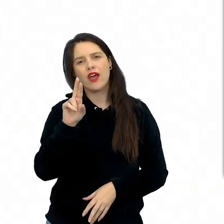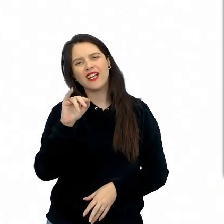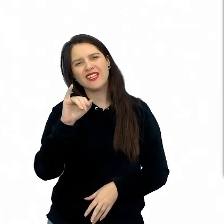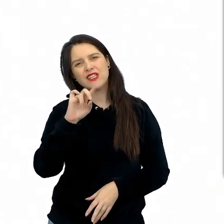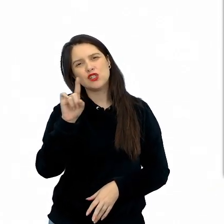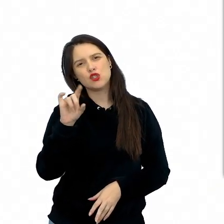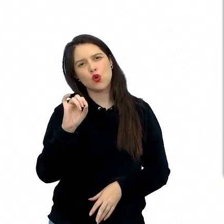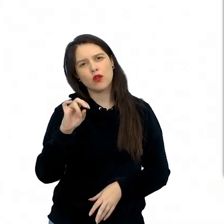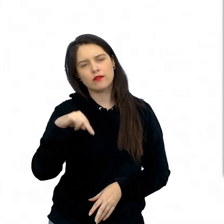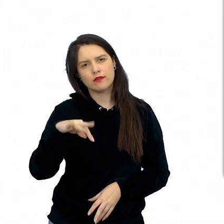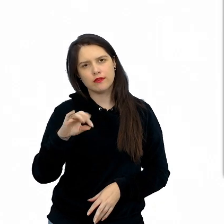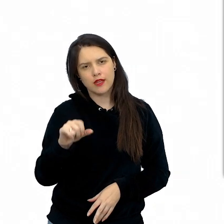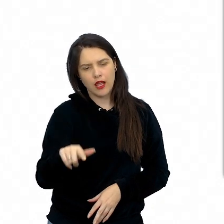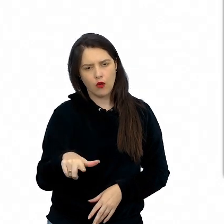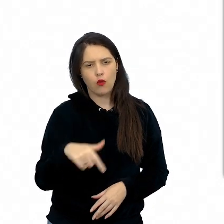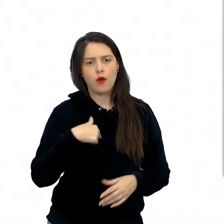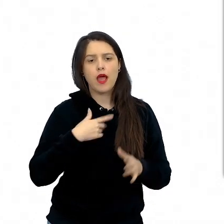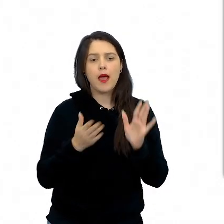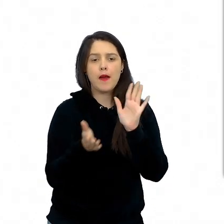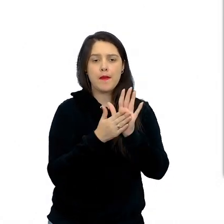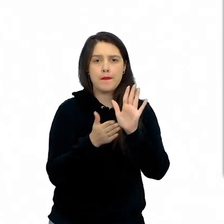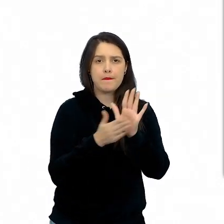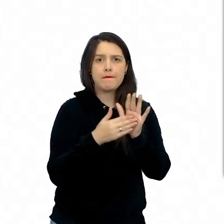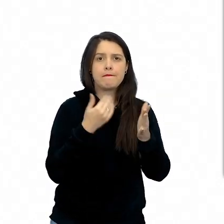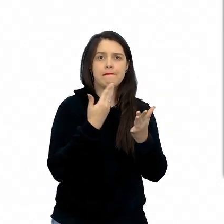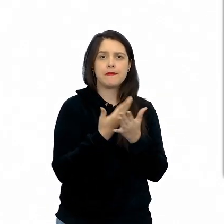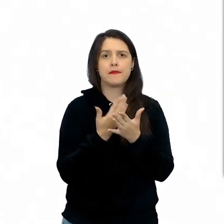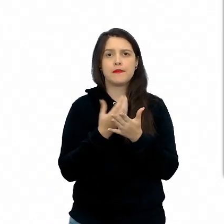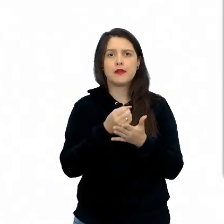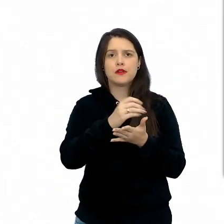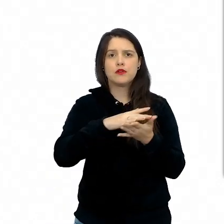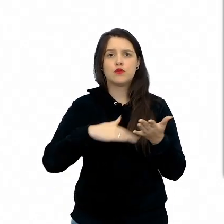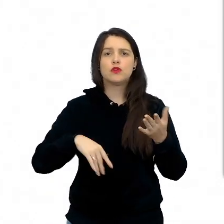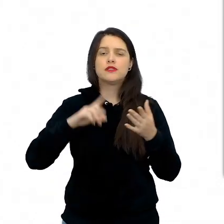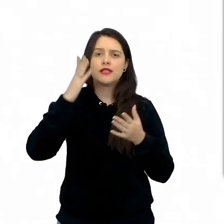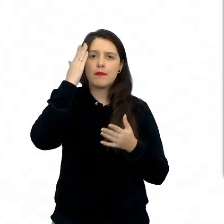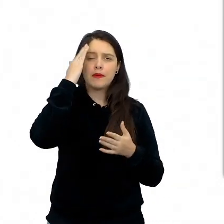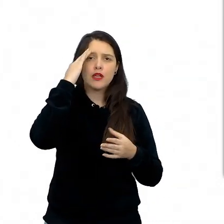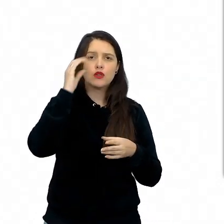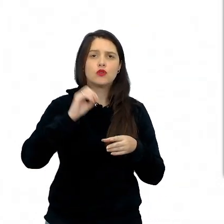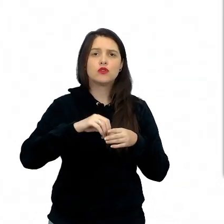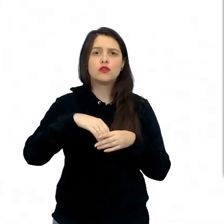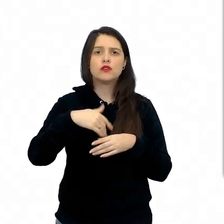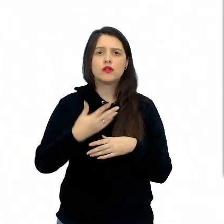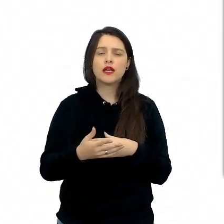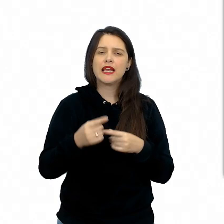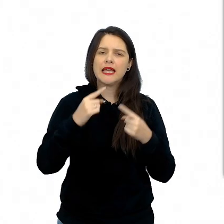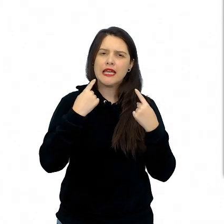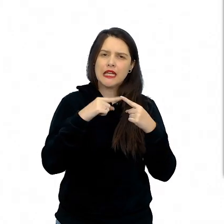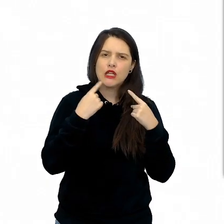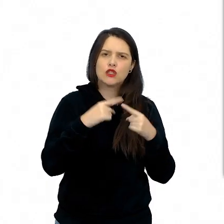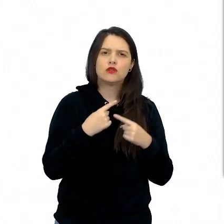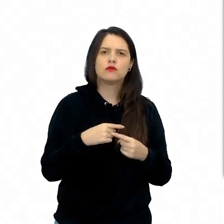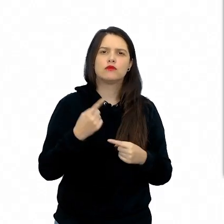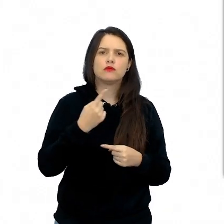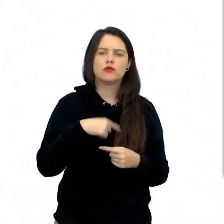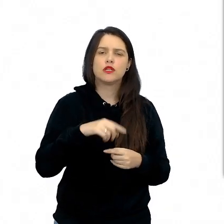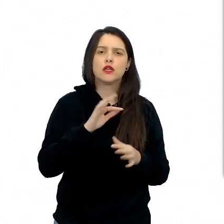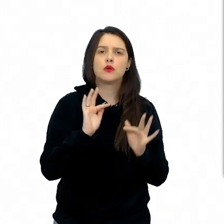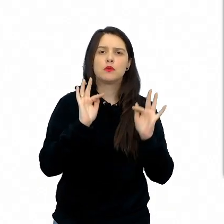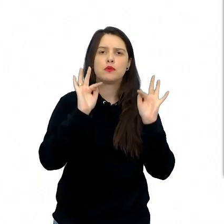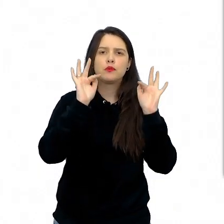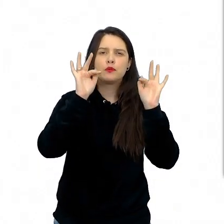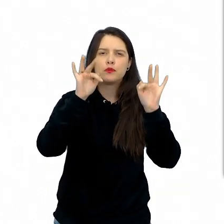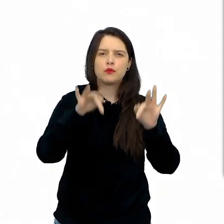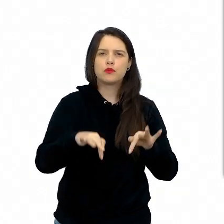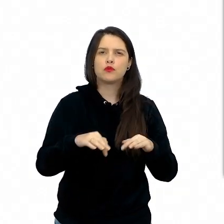pelas quais serão propostas as atividades para que esse conteúdo seja aprendido. E, por último, o